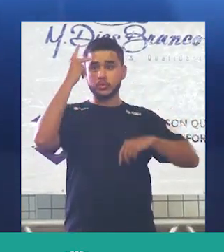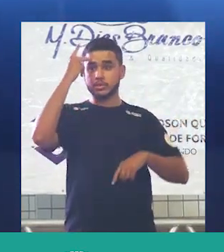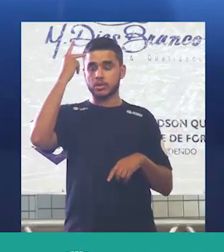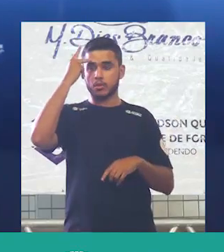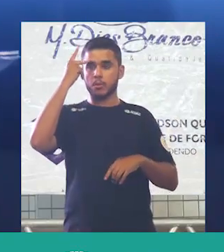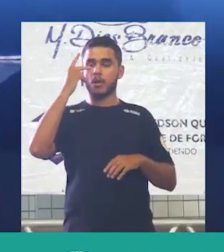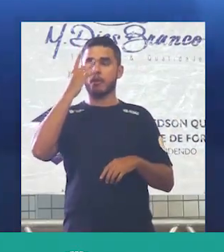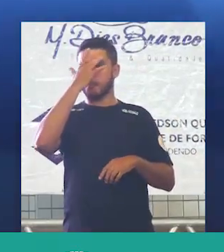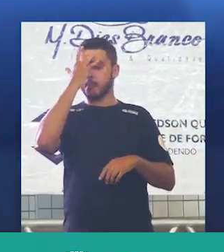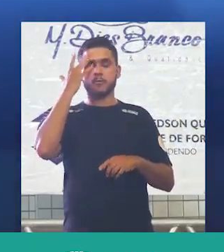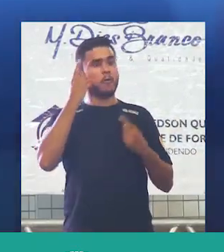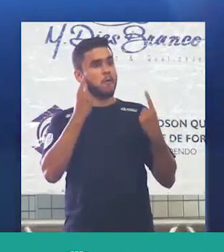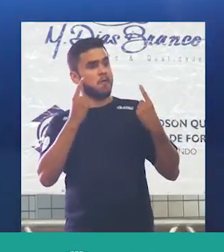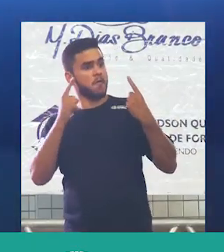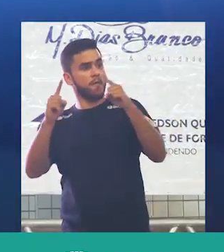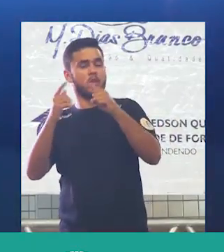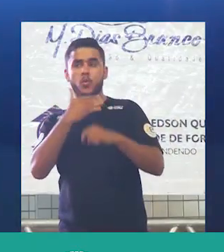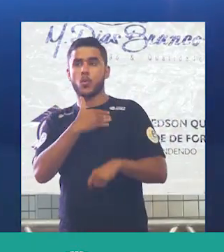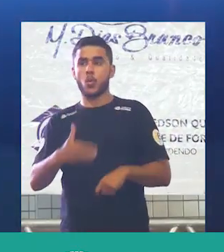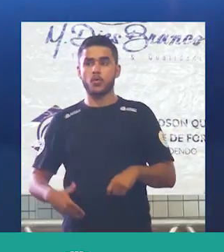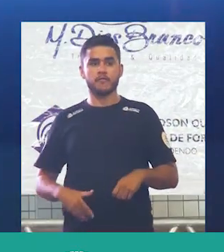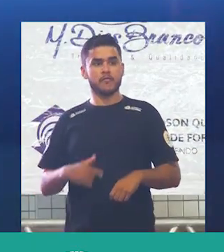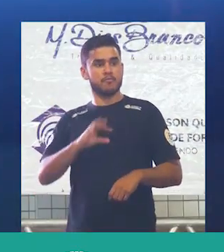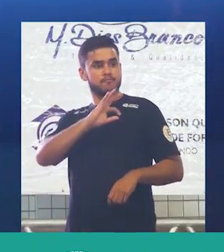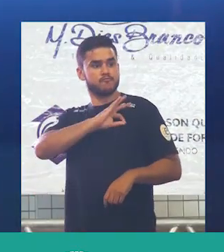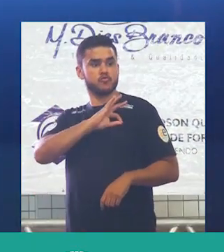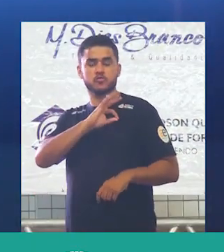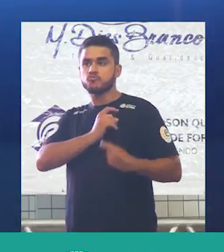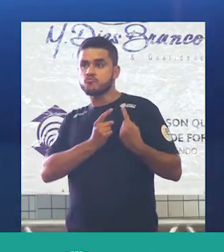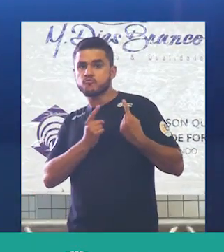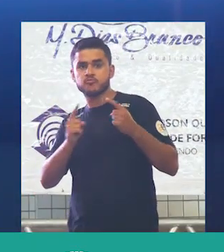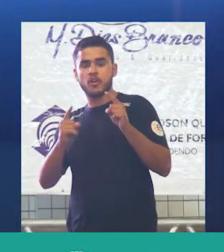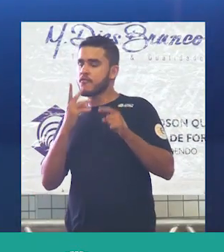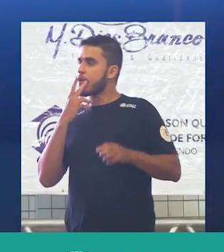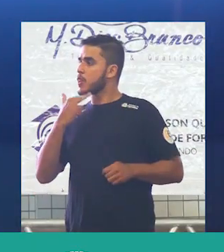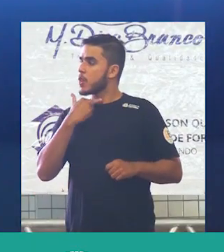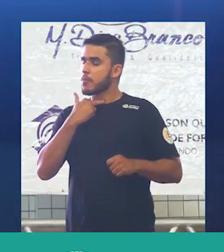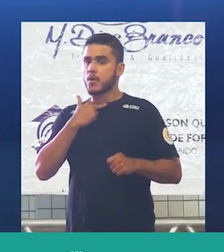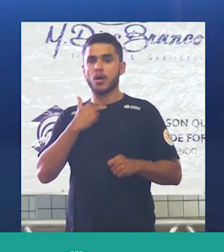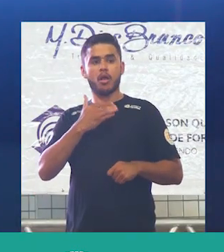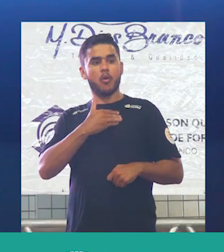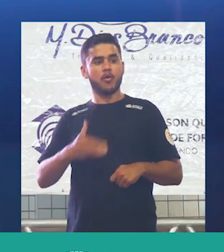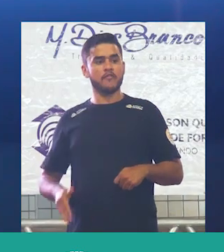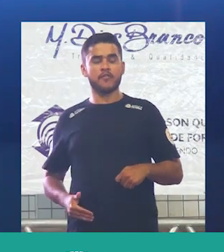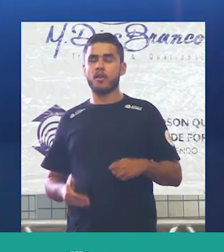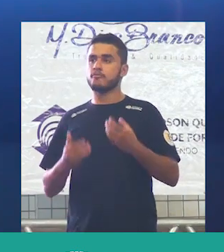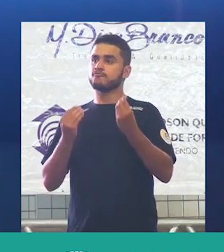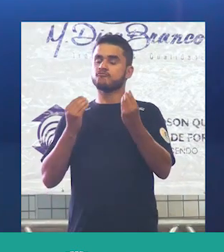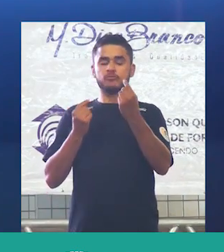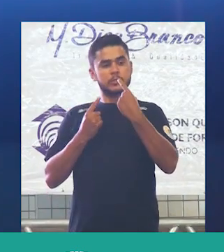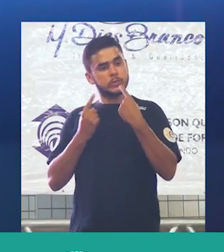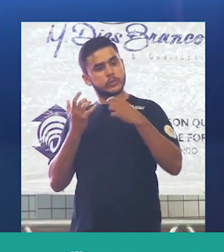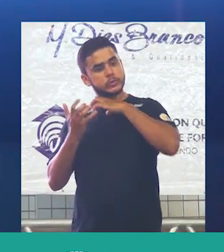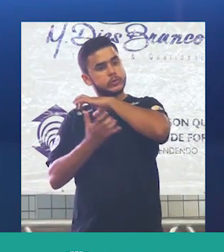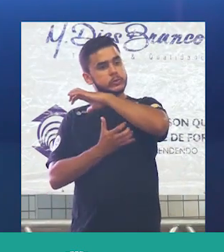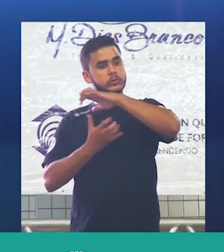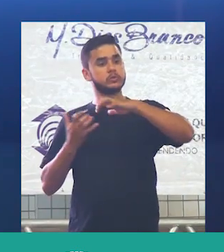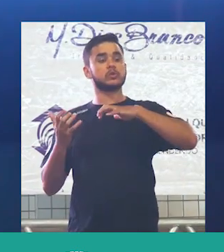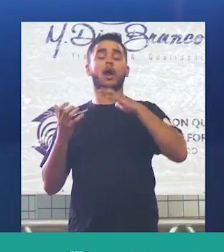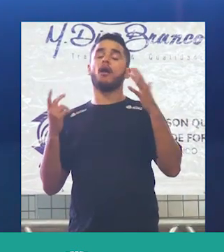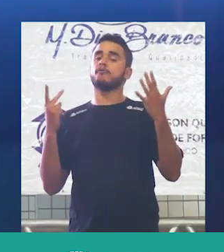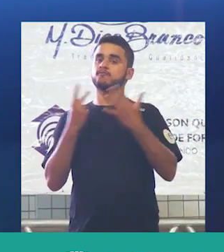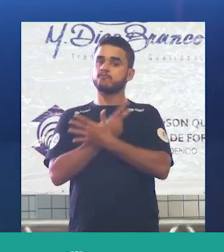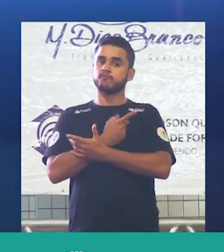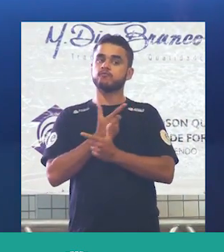Paulo, enfrentando as tropas do governo e negando a mediação do Estado no conflito capital-trabalho. A situação chegou a